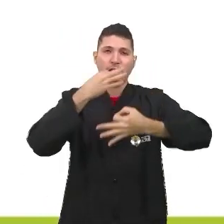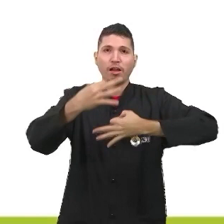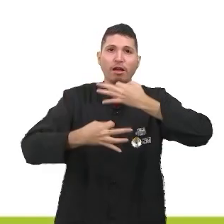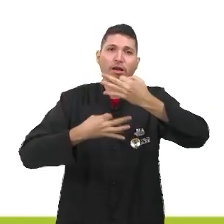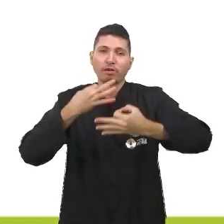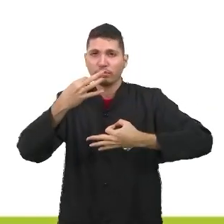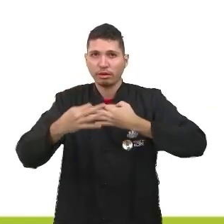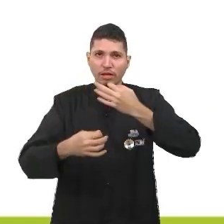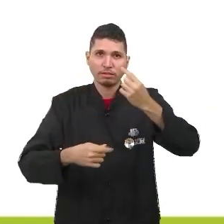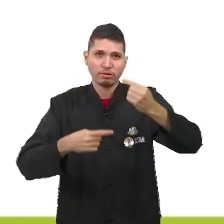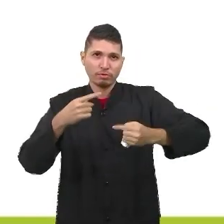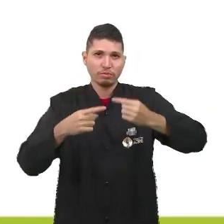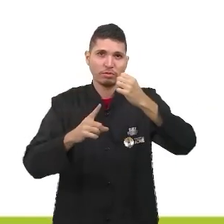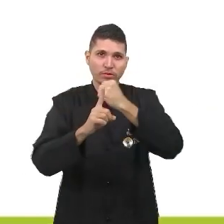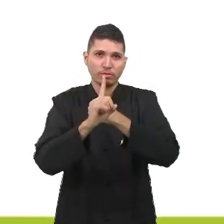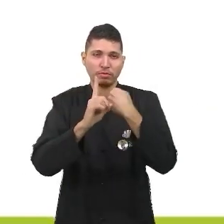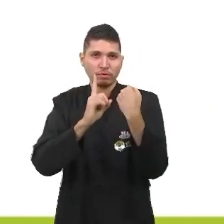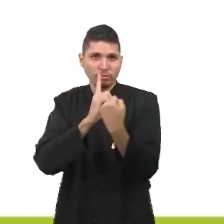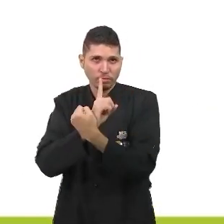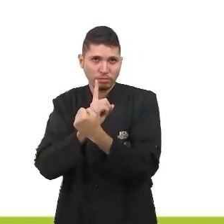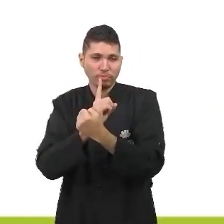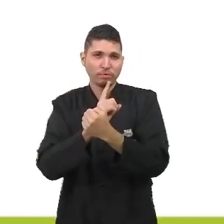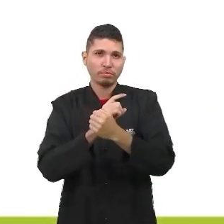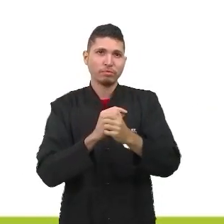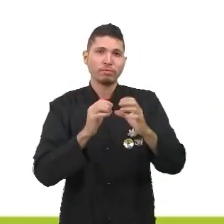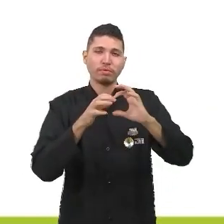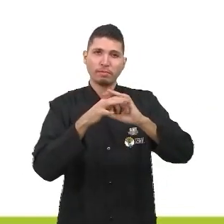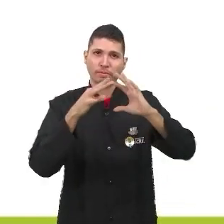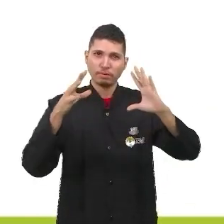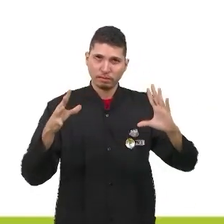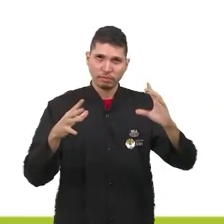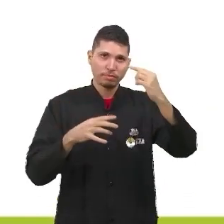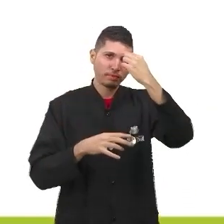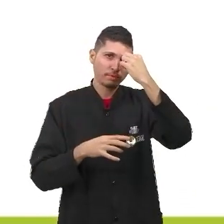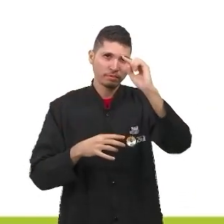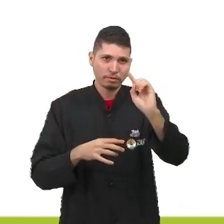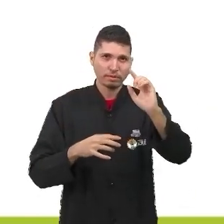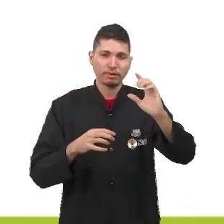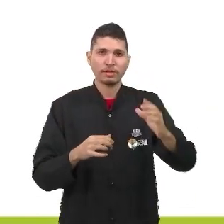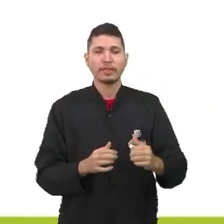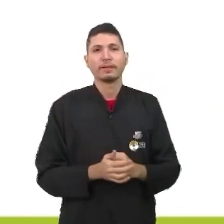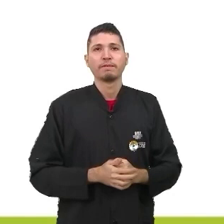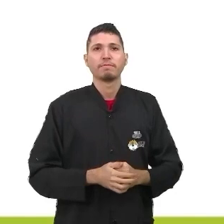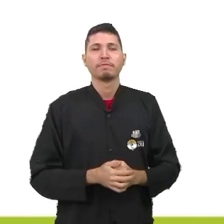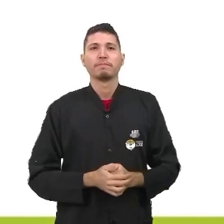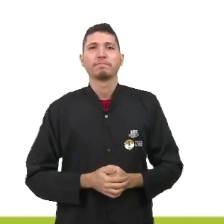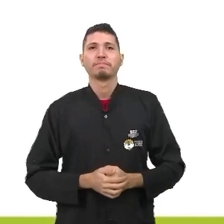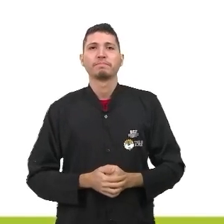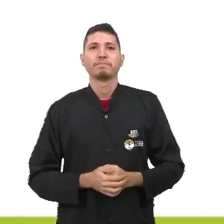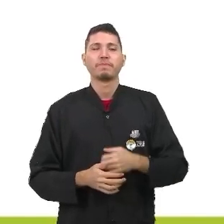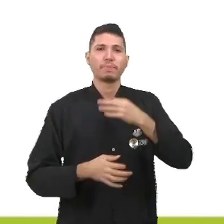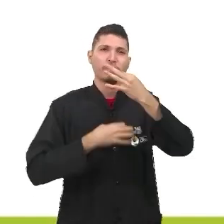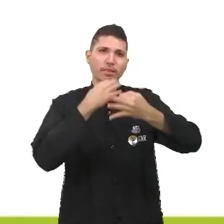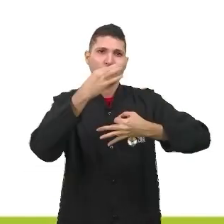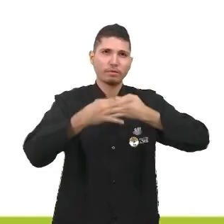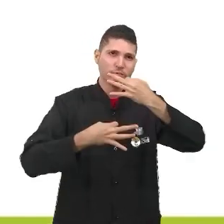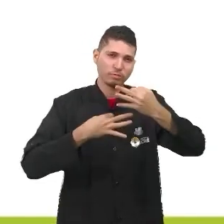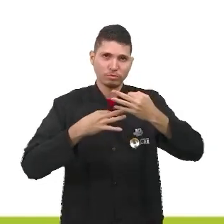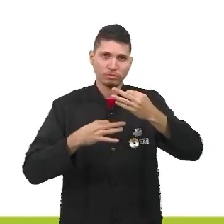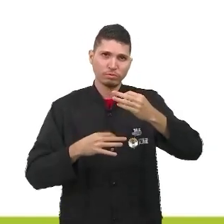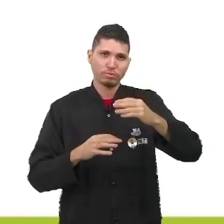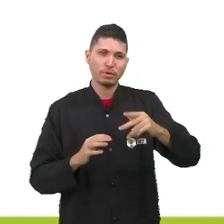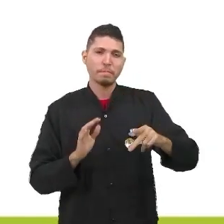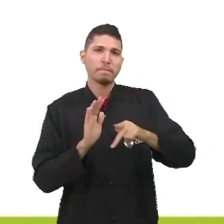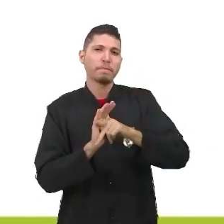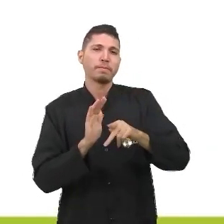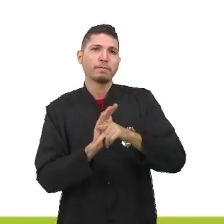sociopolítica, liberdade de criação, defesa de uma língua brasileira, né? O anti-academicismo, ou